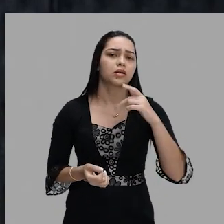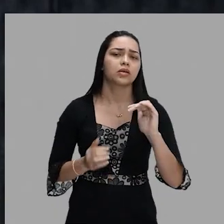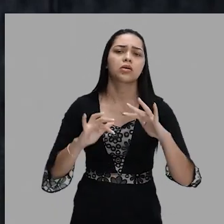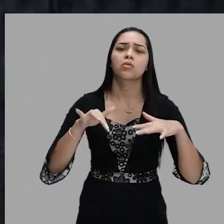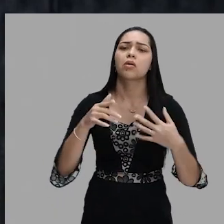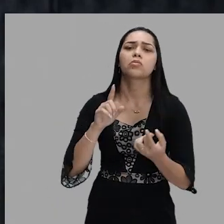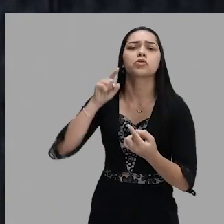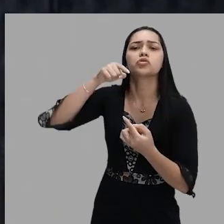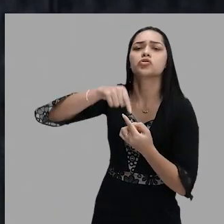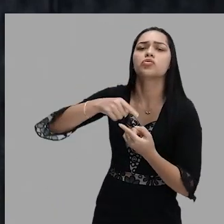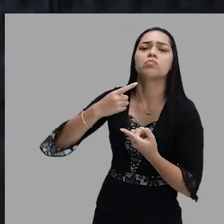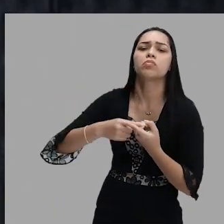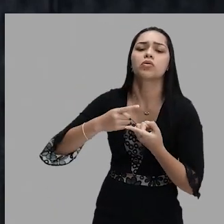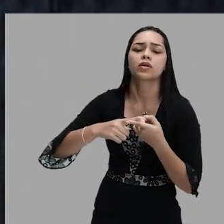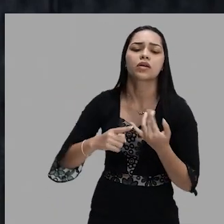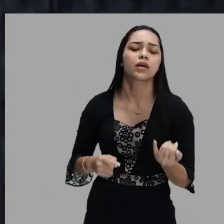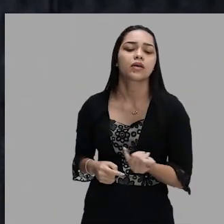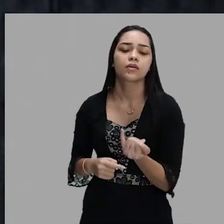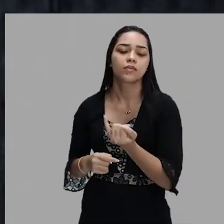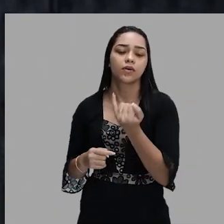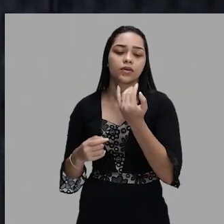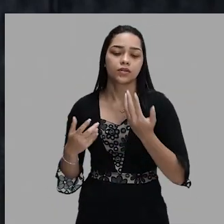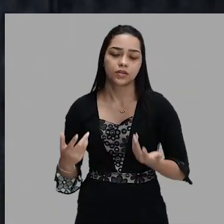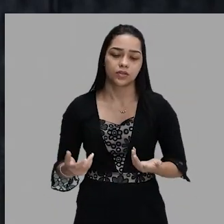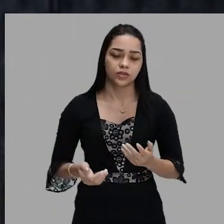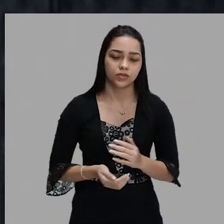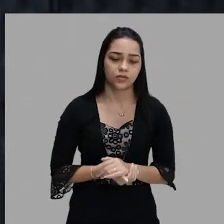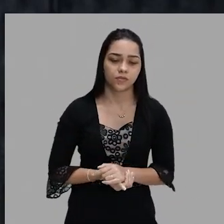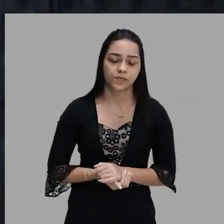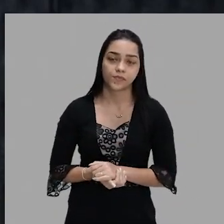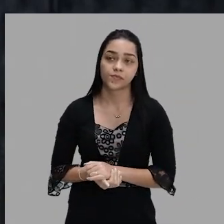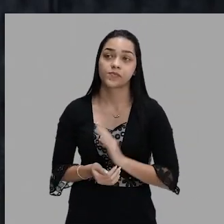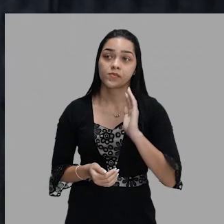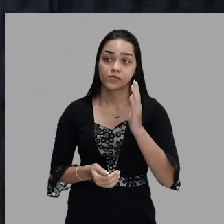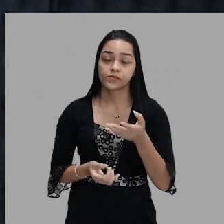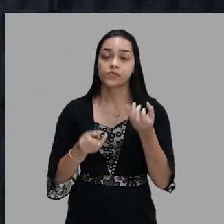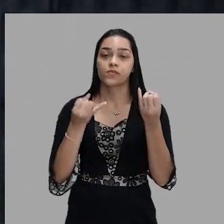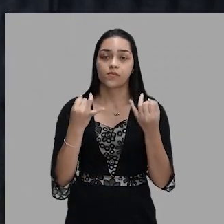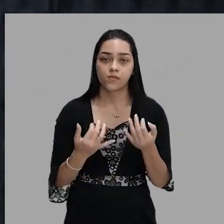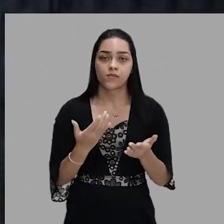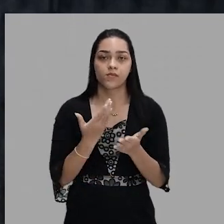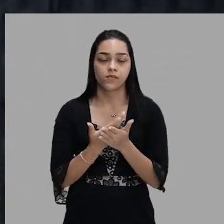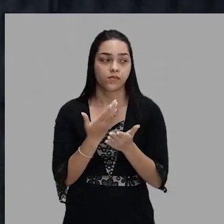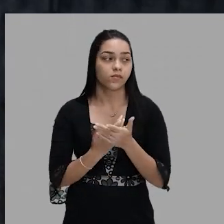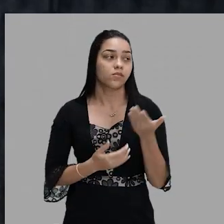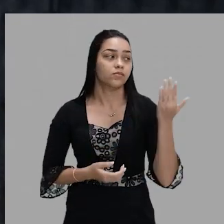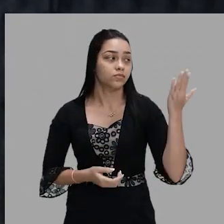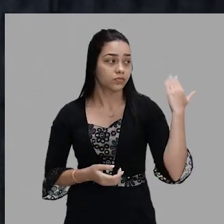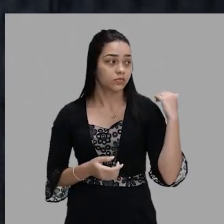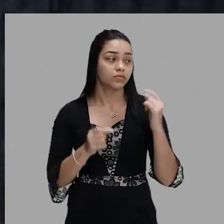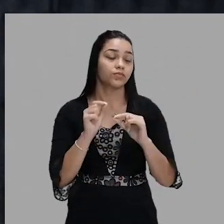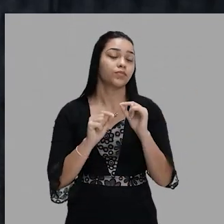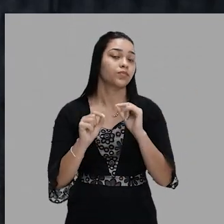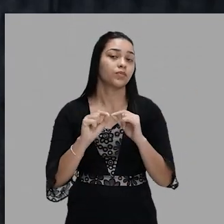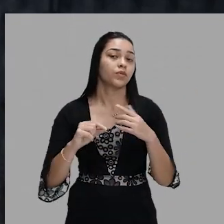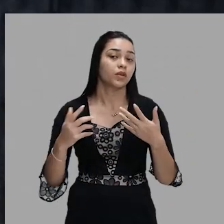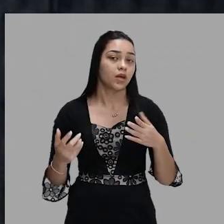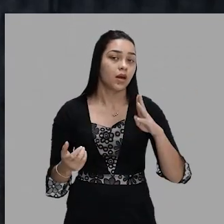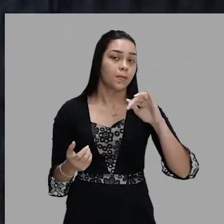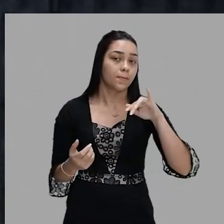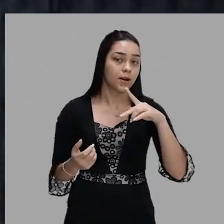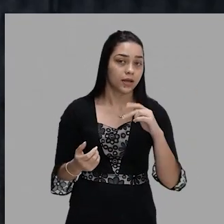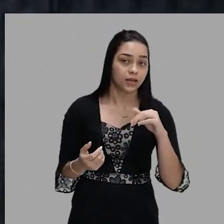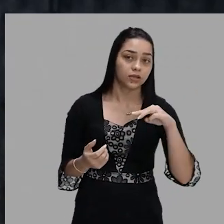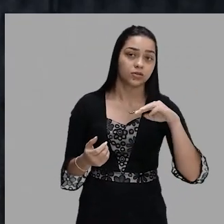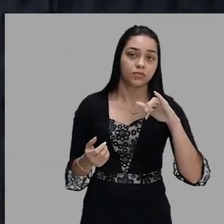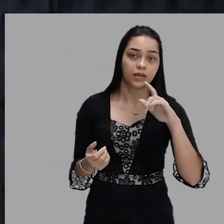função dela? Para que ela é tão importante assim? Olha só, eu já comentei em aulas anteriores que a bainha de